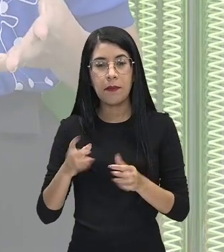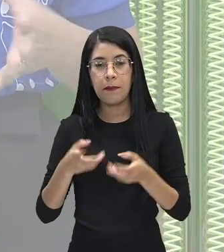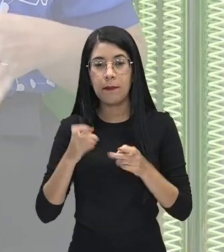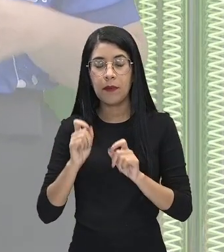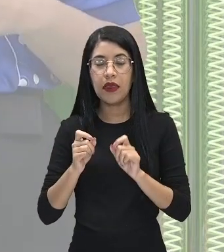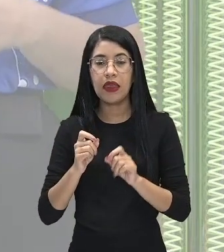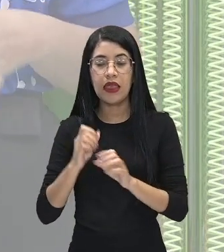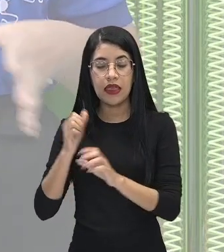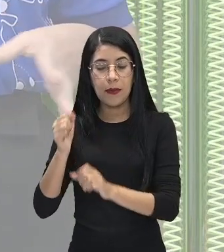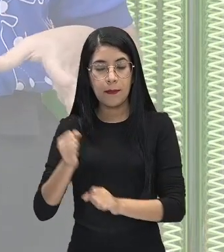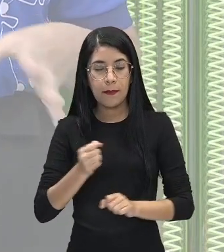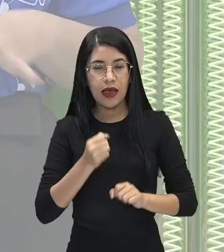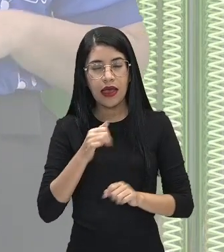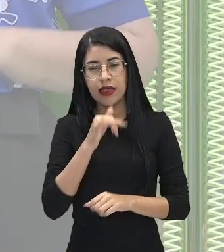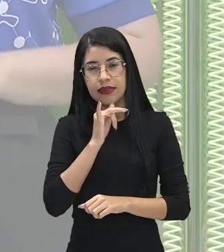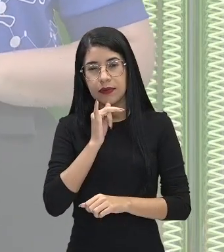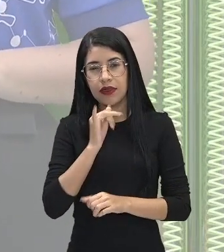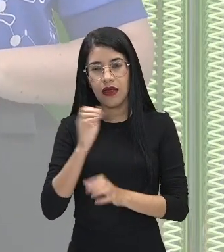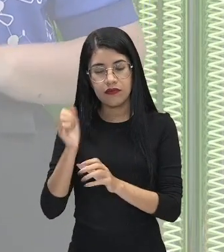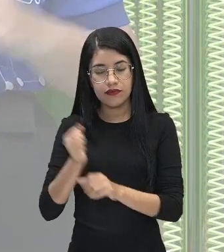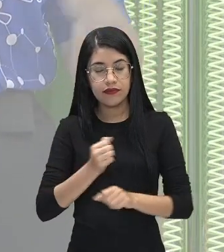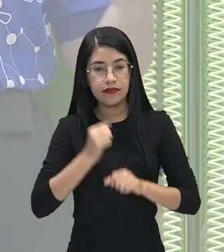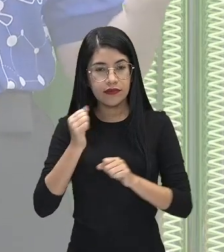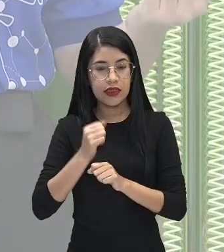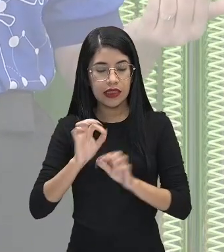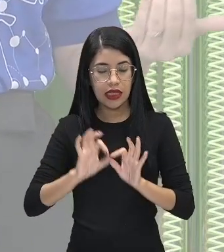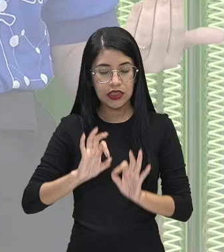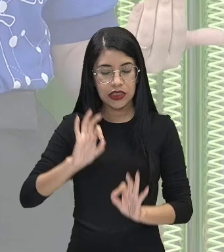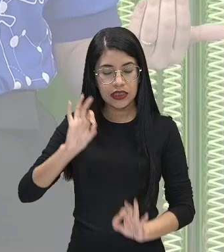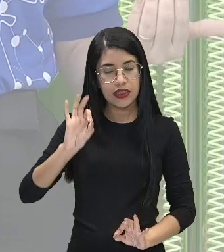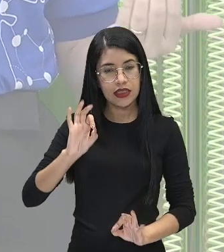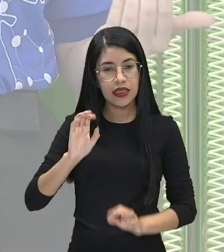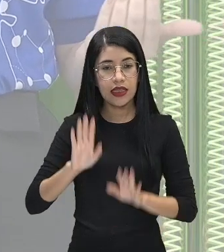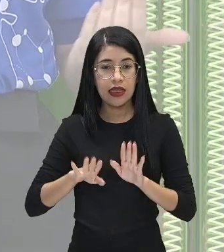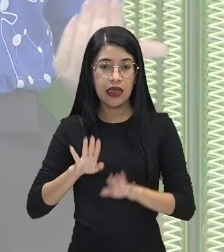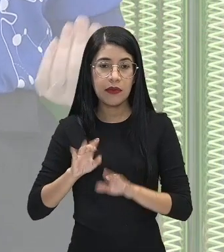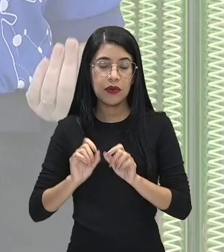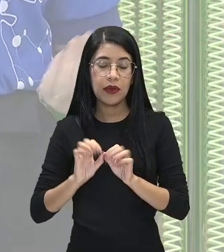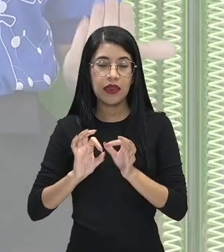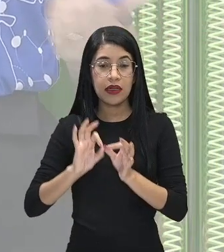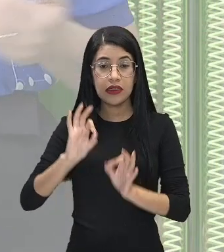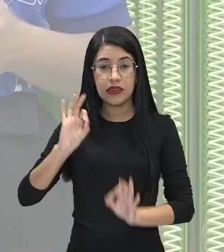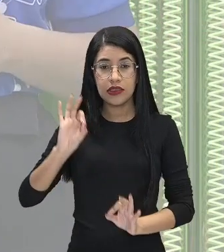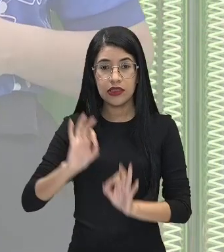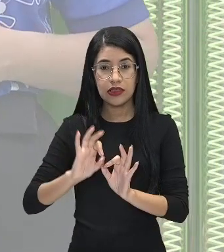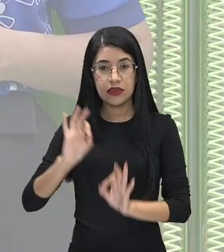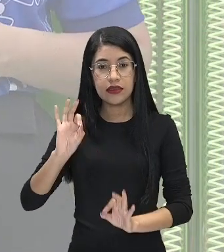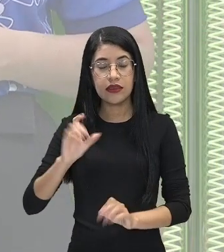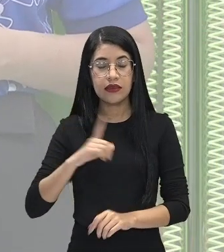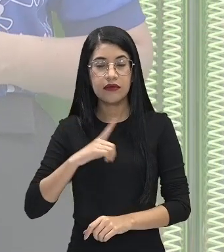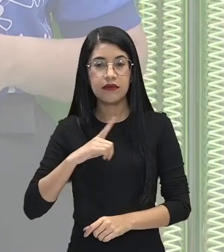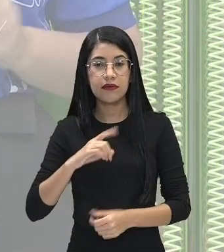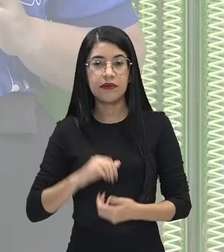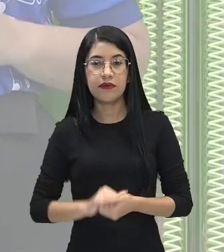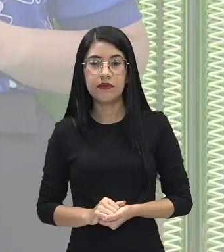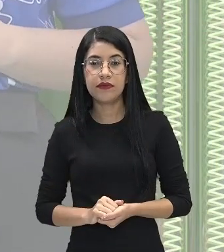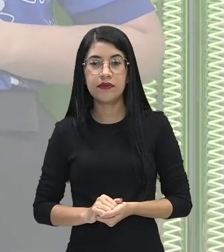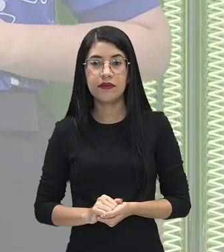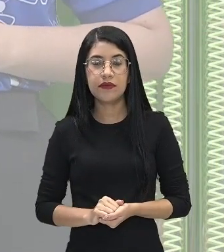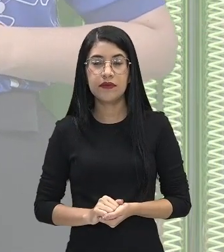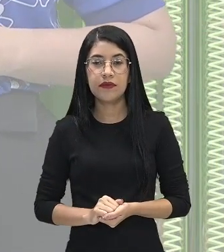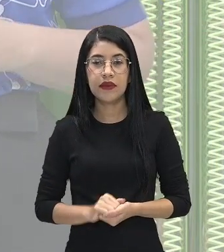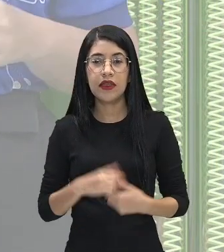força potente ela está localizada entre, né, a força resistente e o ponto de apoio, certo? Então a